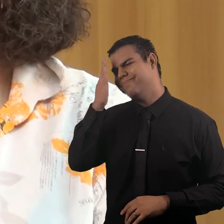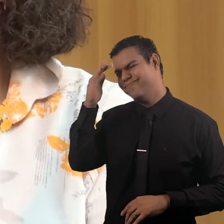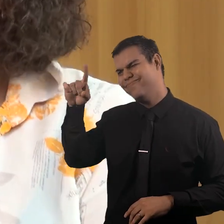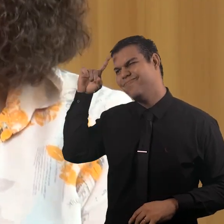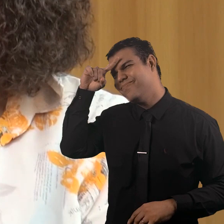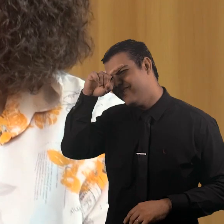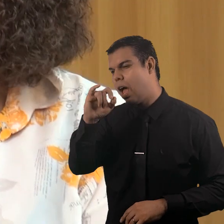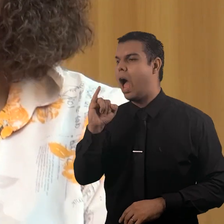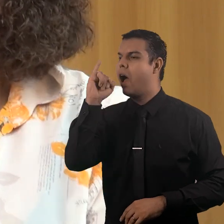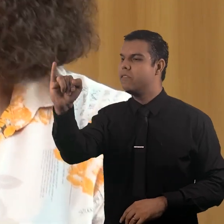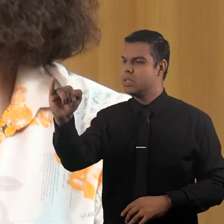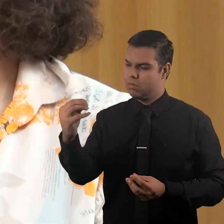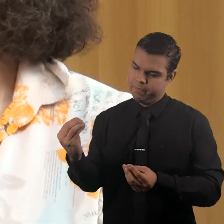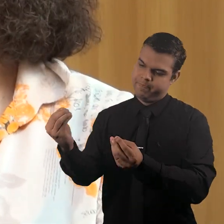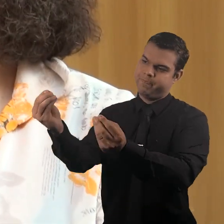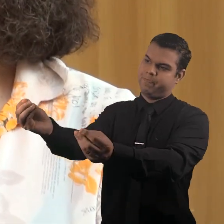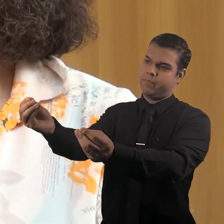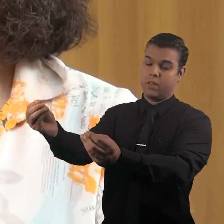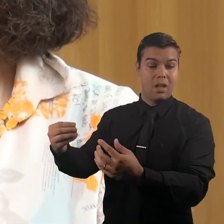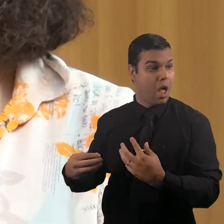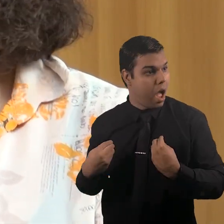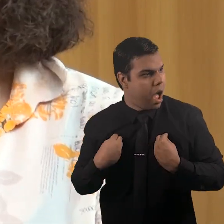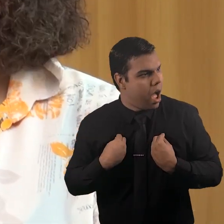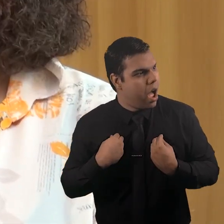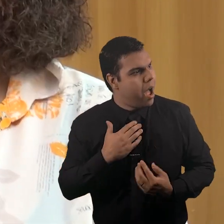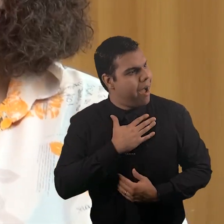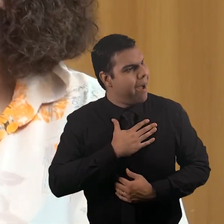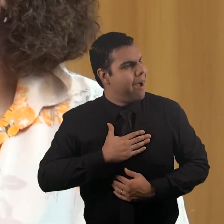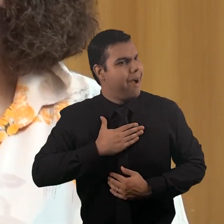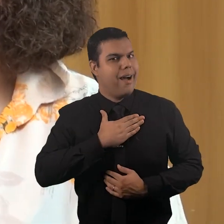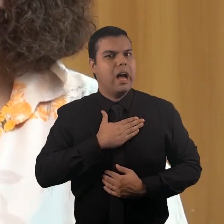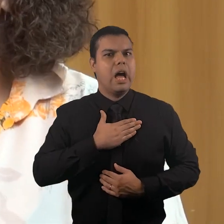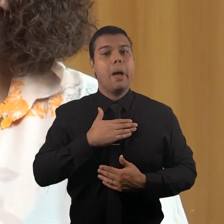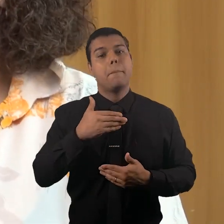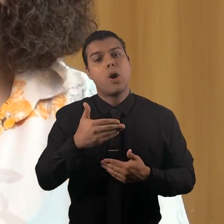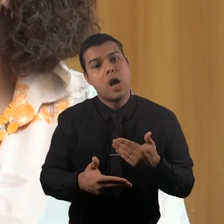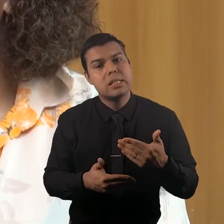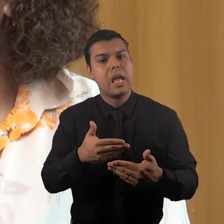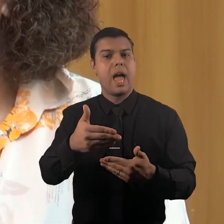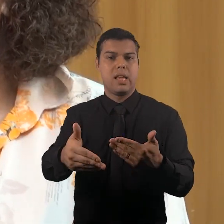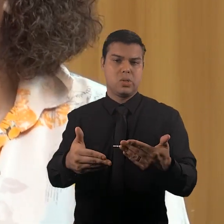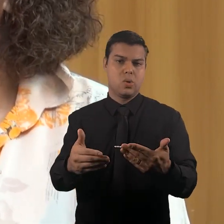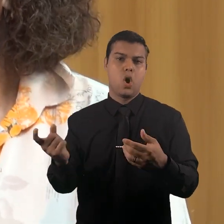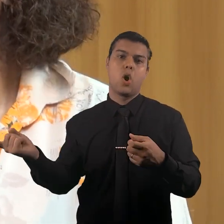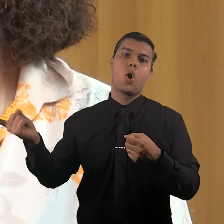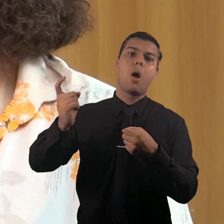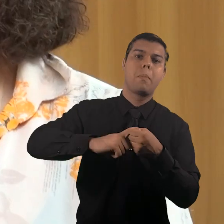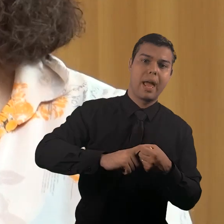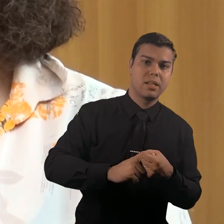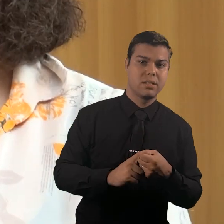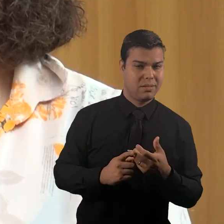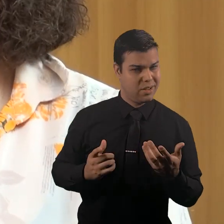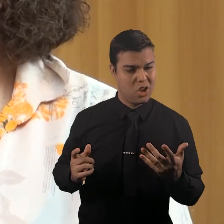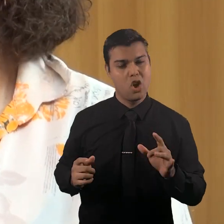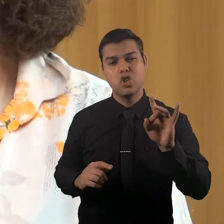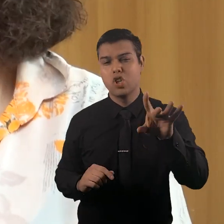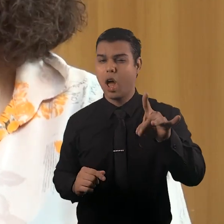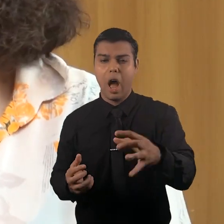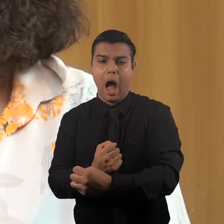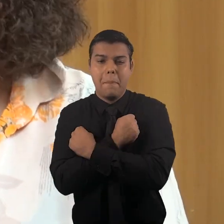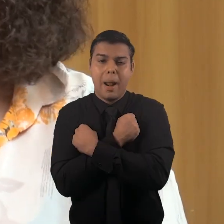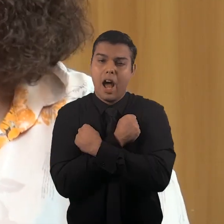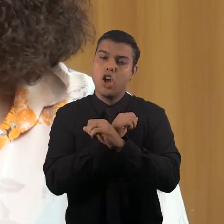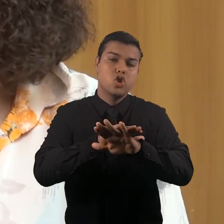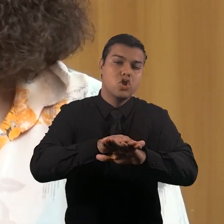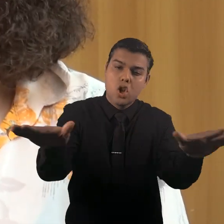é difícil. Está aqui a sua peruca. E isso é um processo, isso é um começo de resgate. É só você